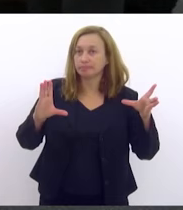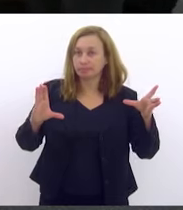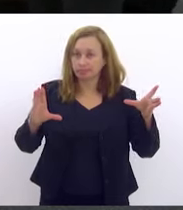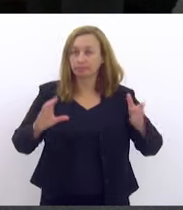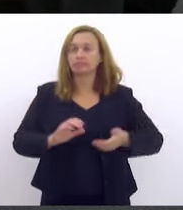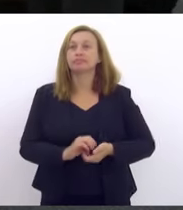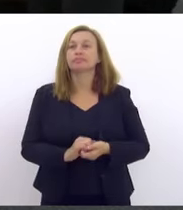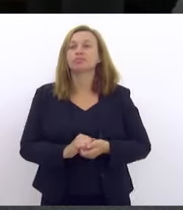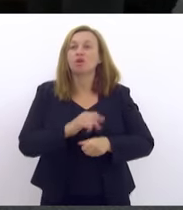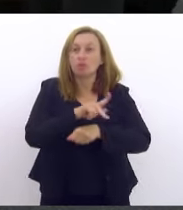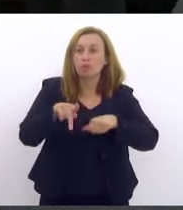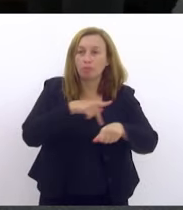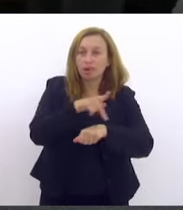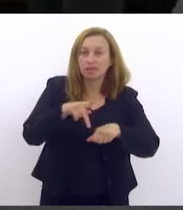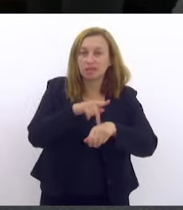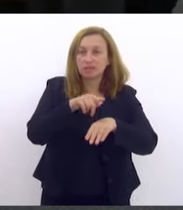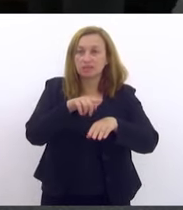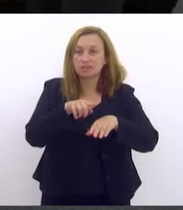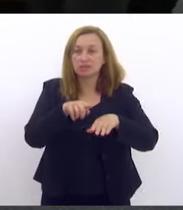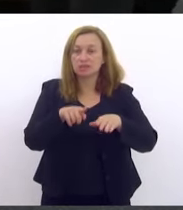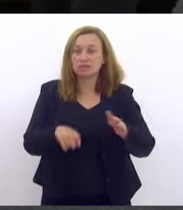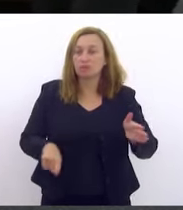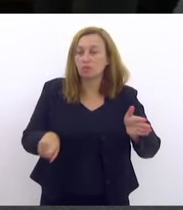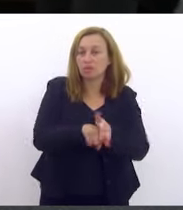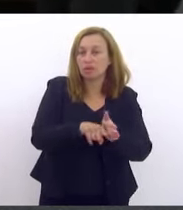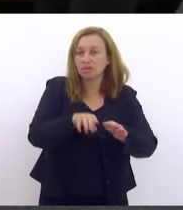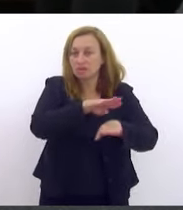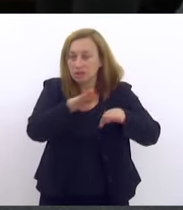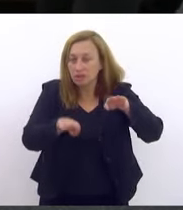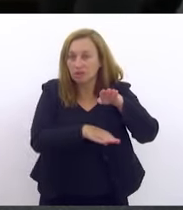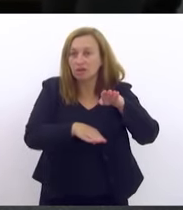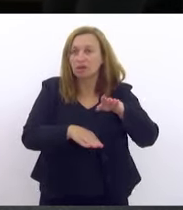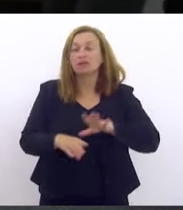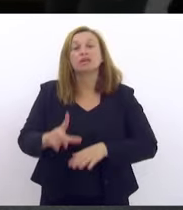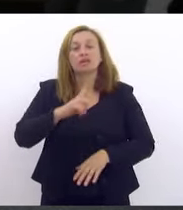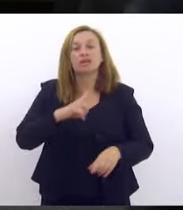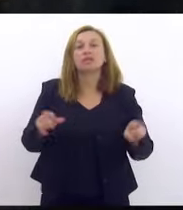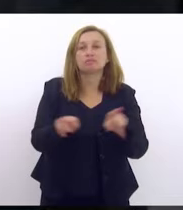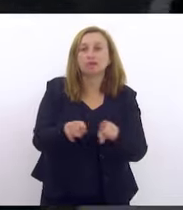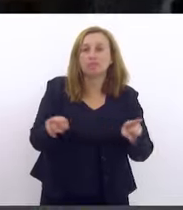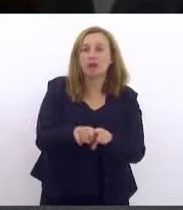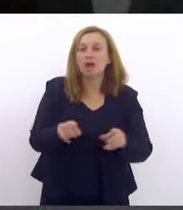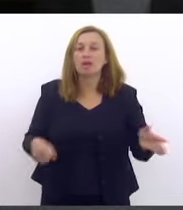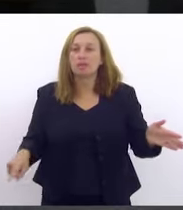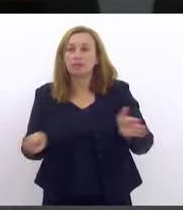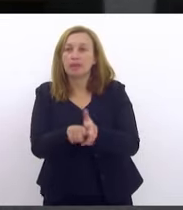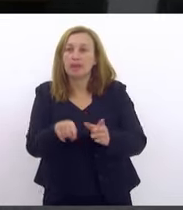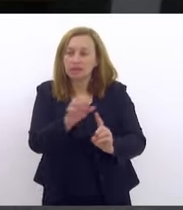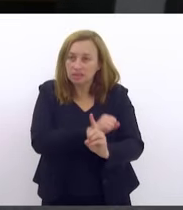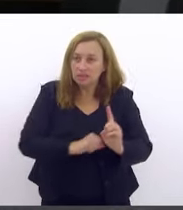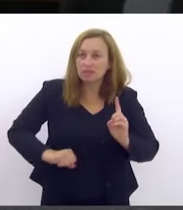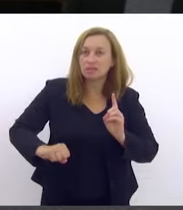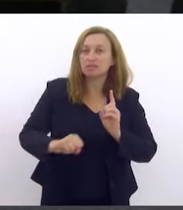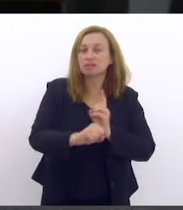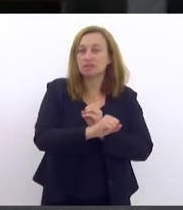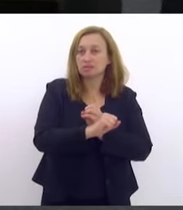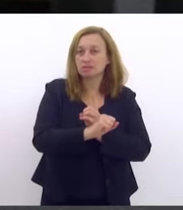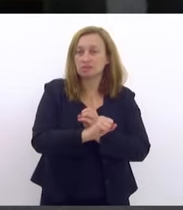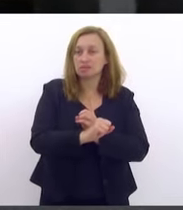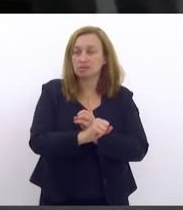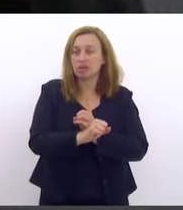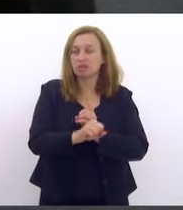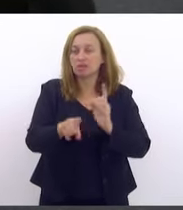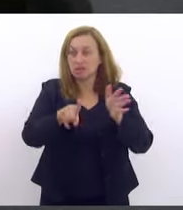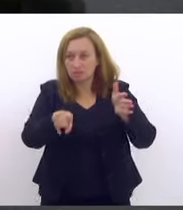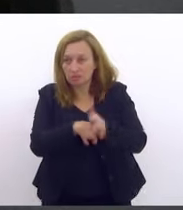consolidada, um país menos desigual, que a gente tenha também menos desigualdades regionais.